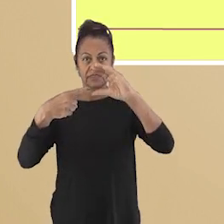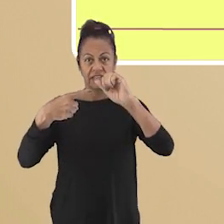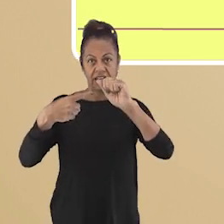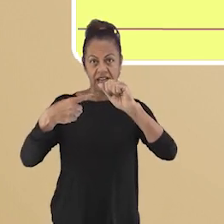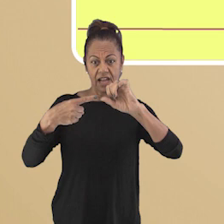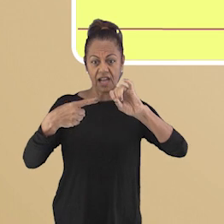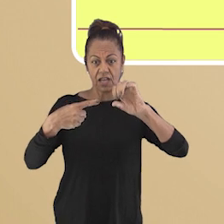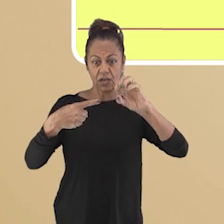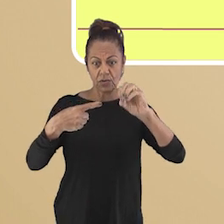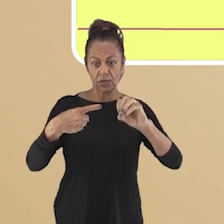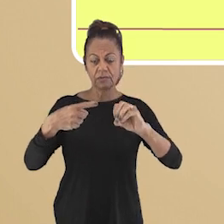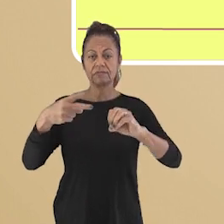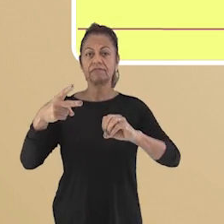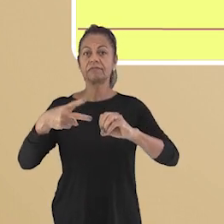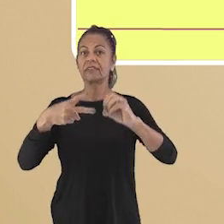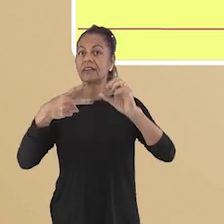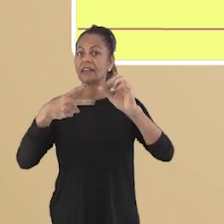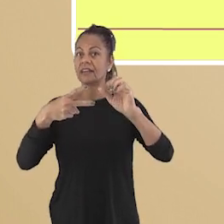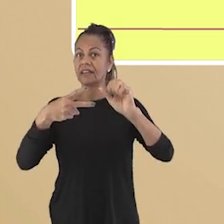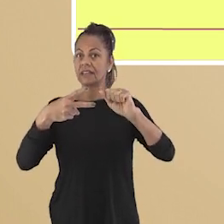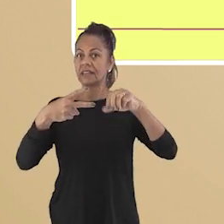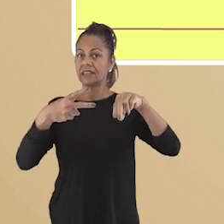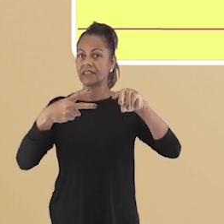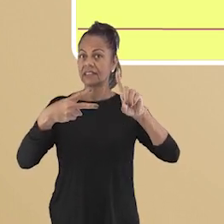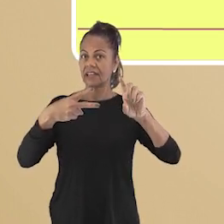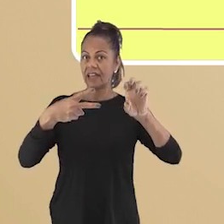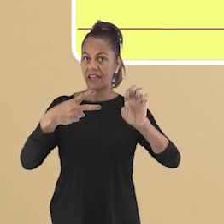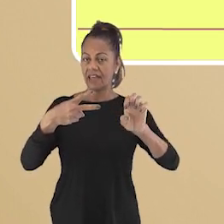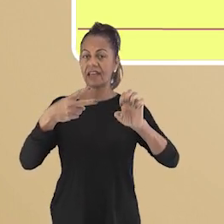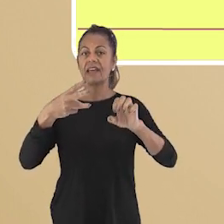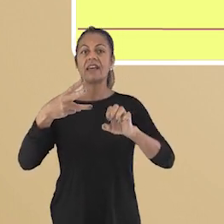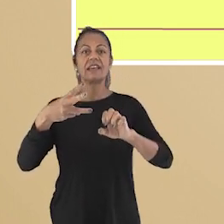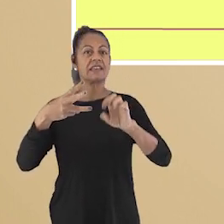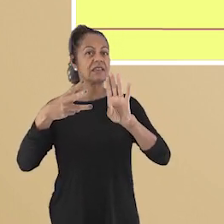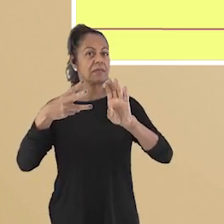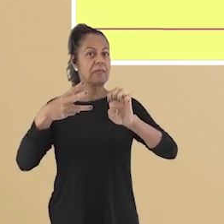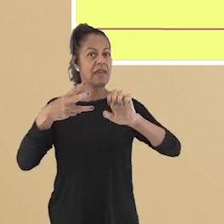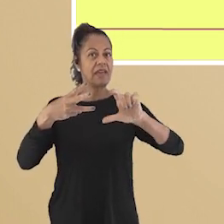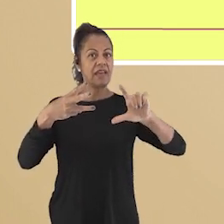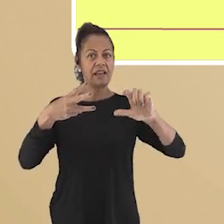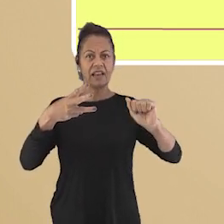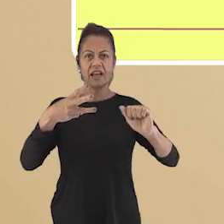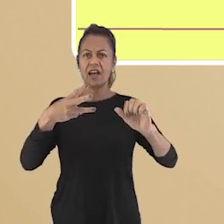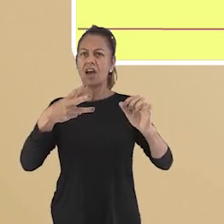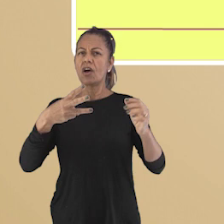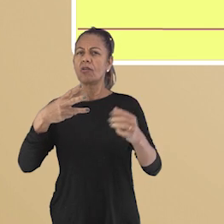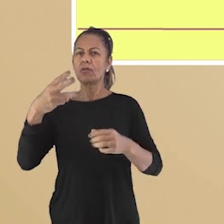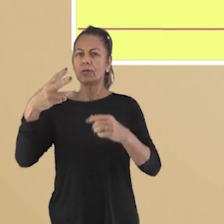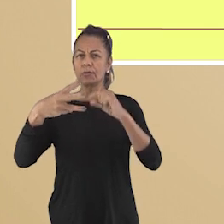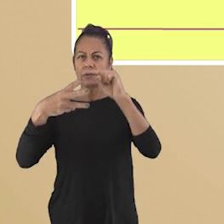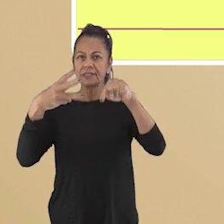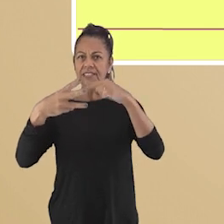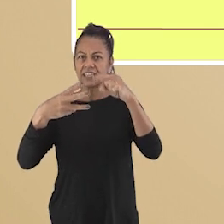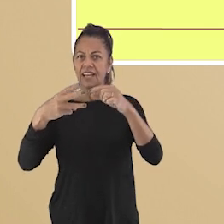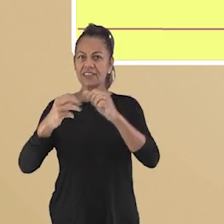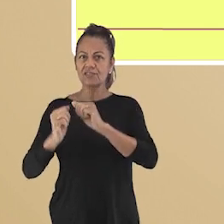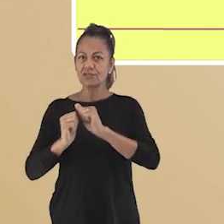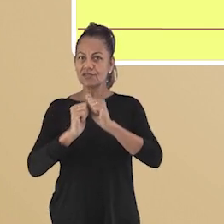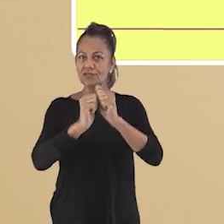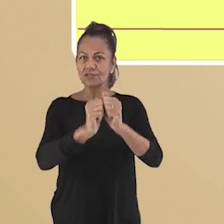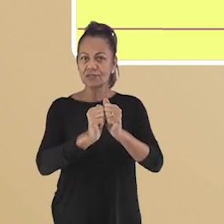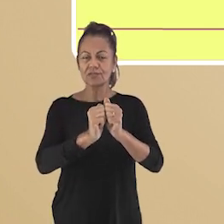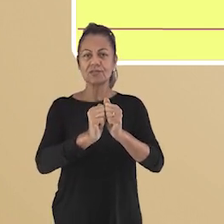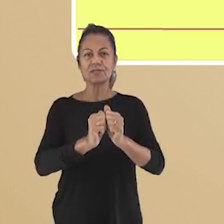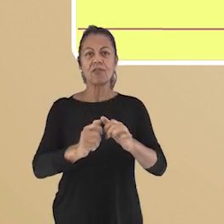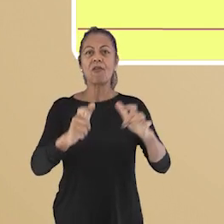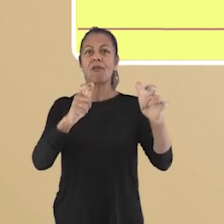são amigos e depois de uma longa atividade foram juntos a uma pizzaria e cada um pediu uma pizza